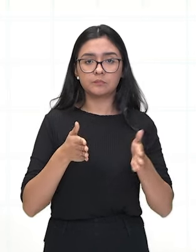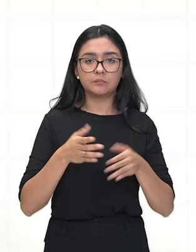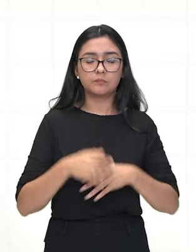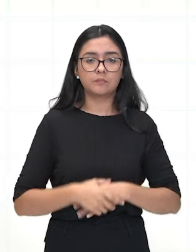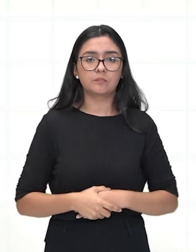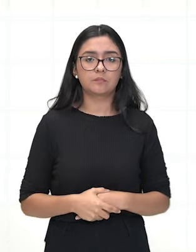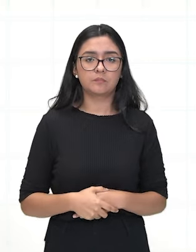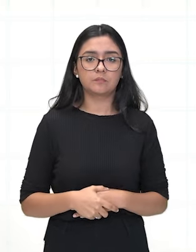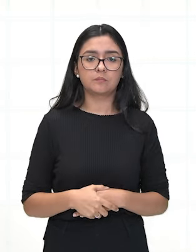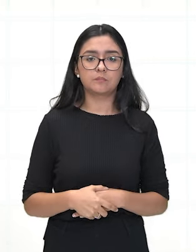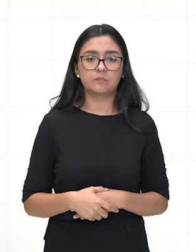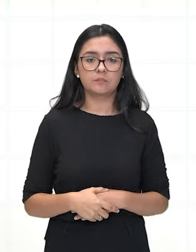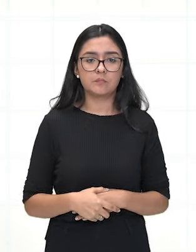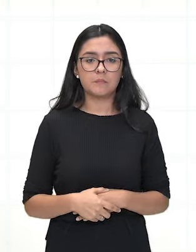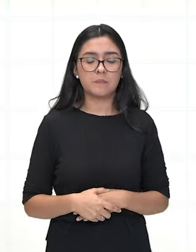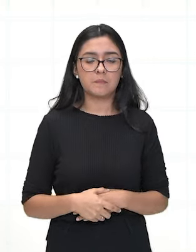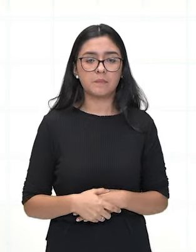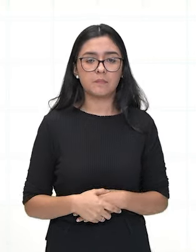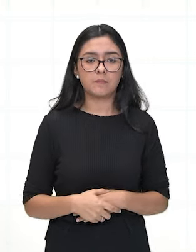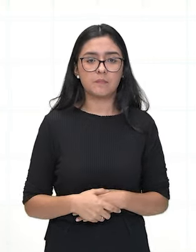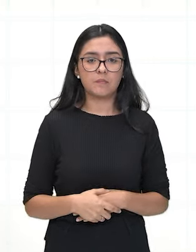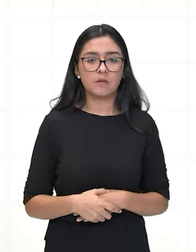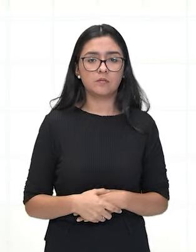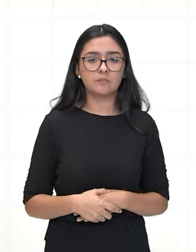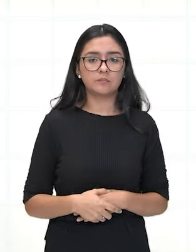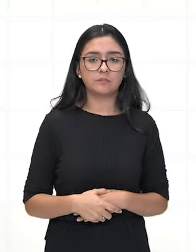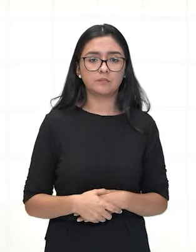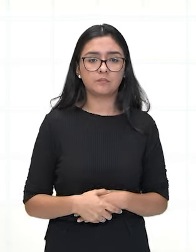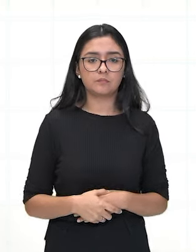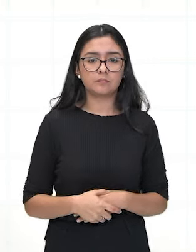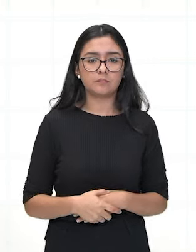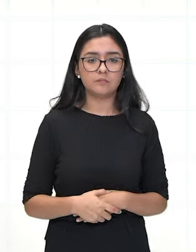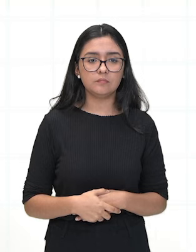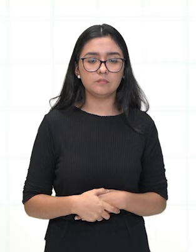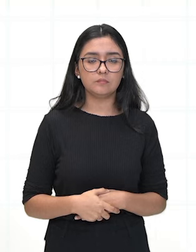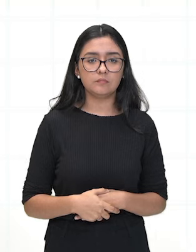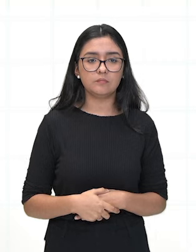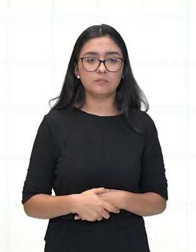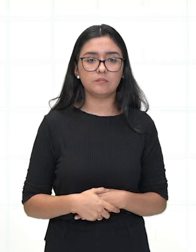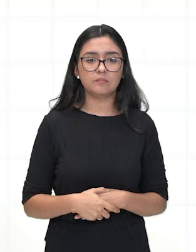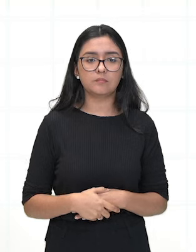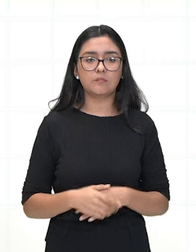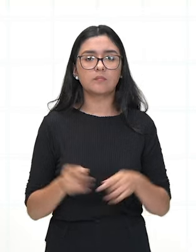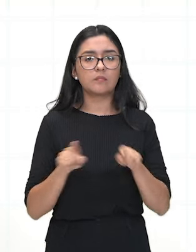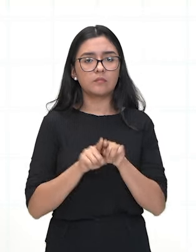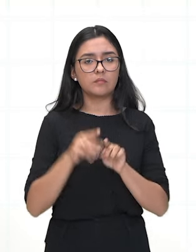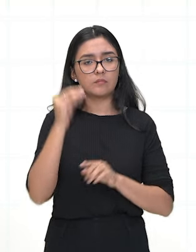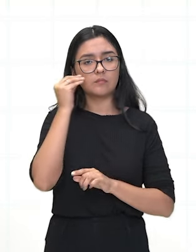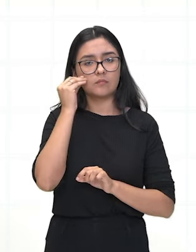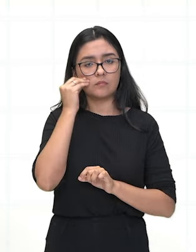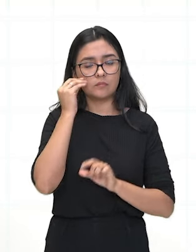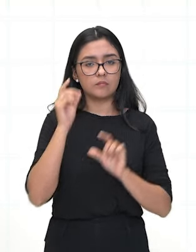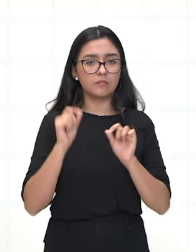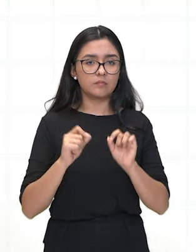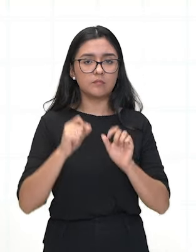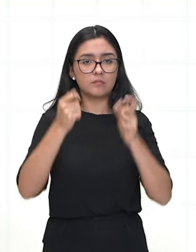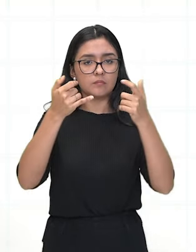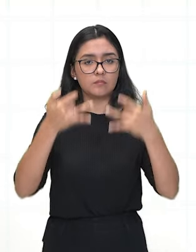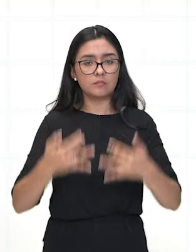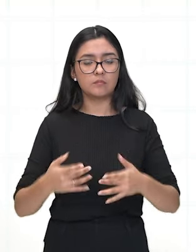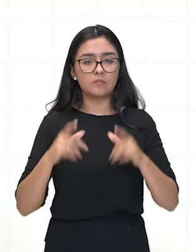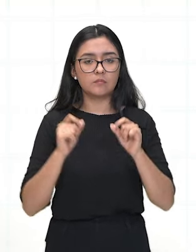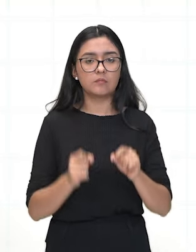expressions expressões de tempo que mais que diz aí ó são expressões de tempo